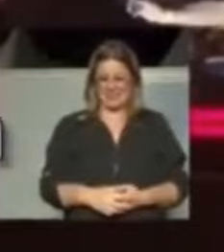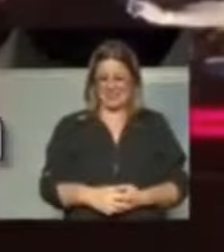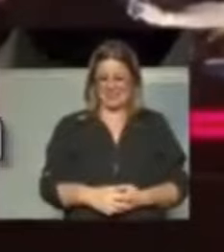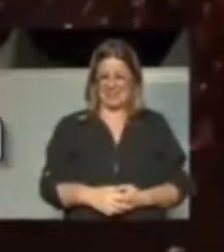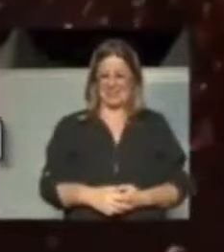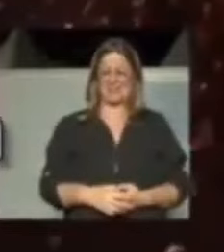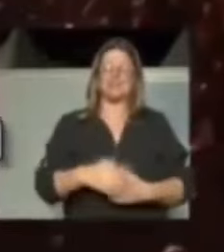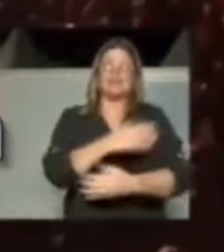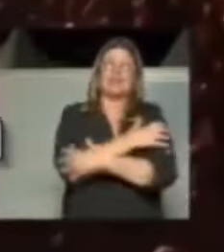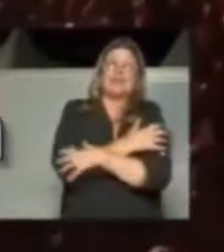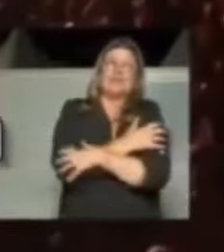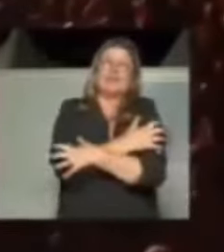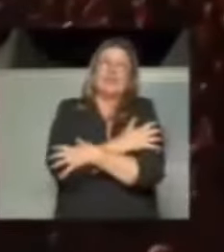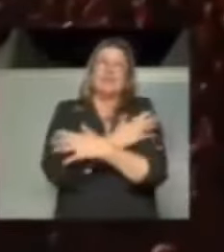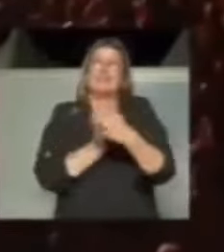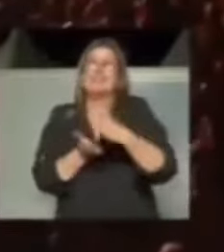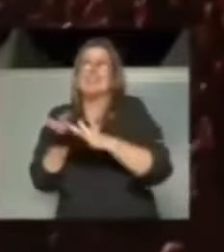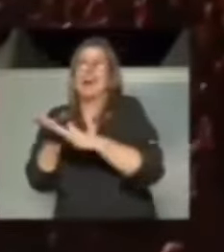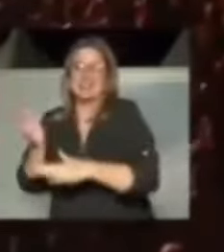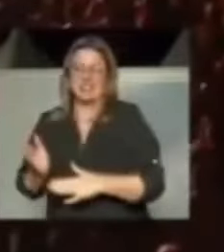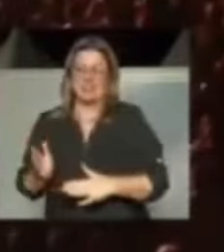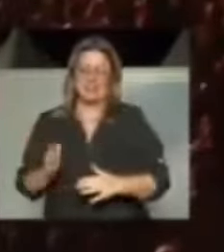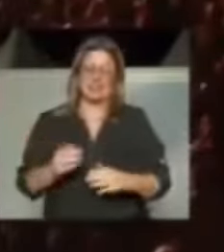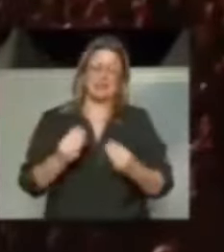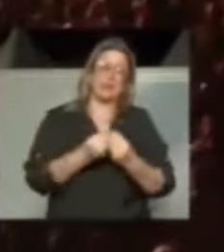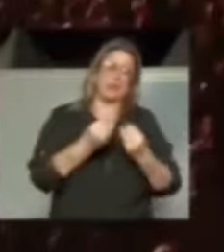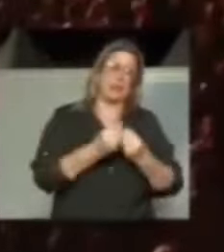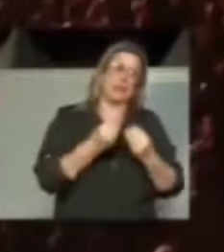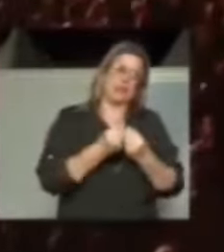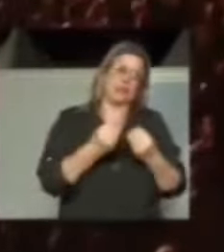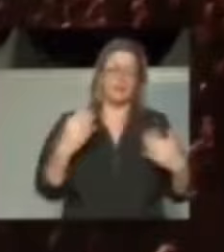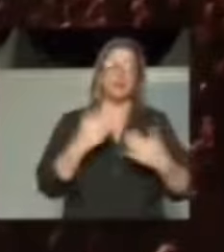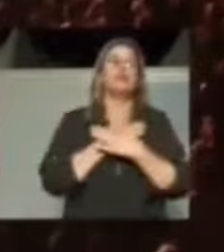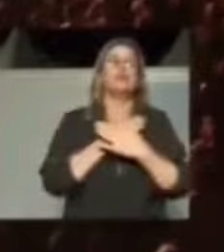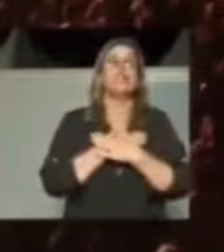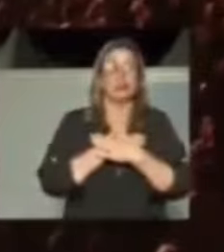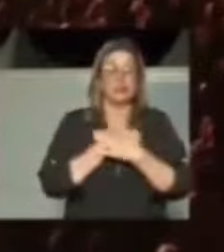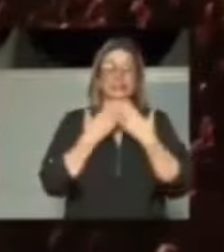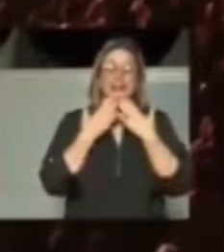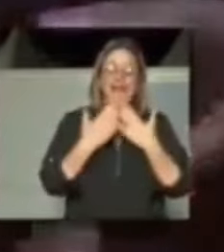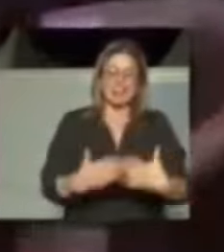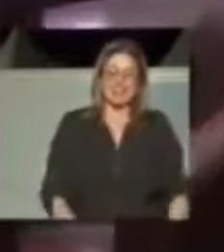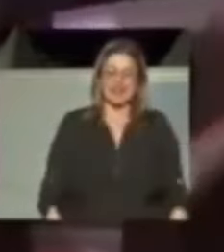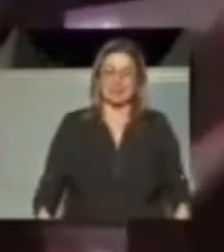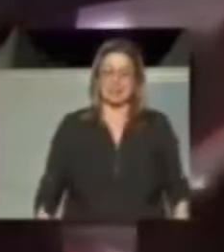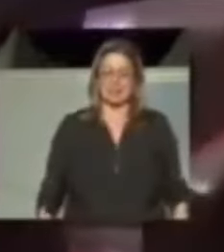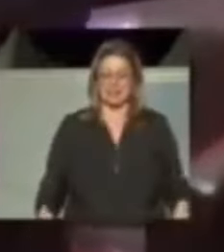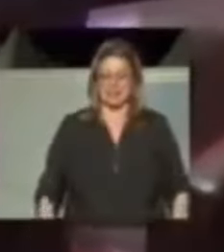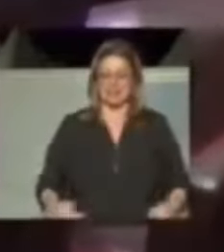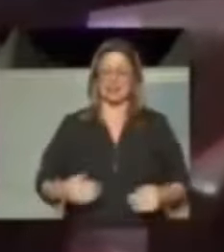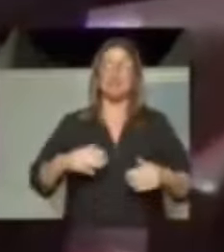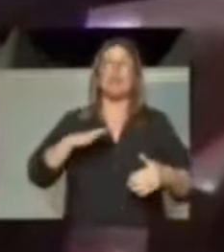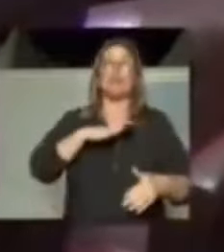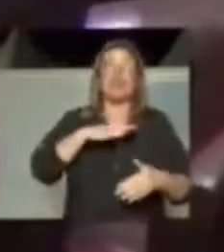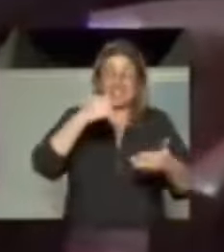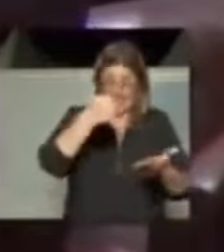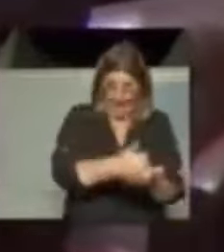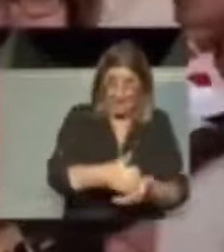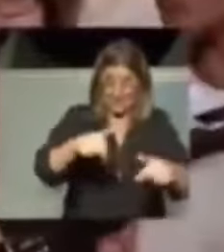quando bra Miles bra gracias portir